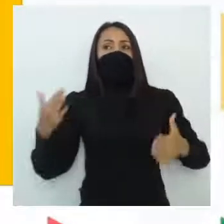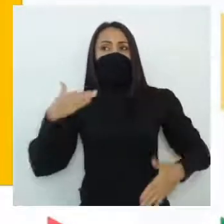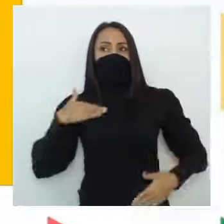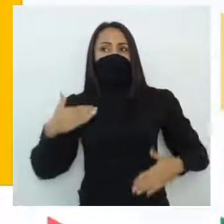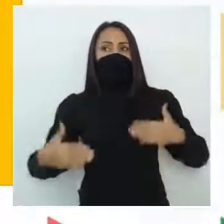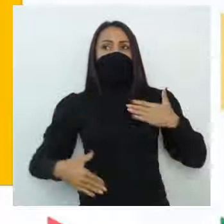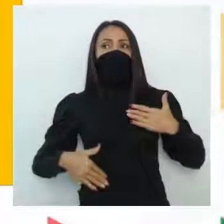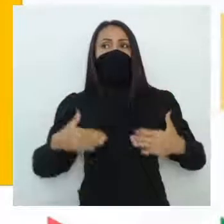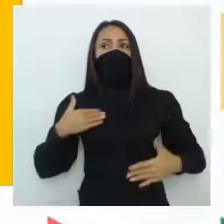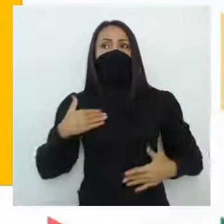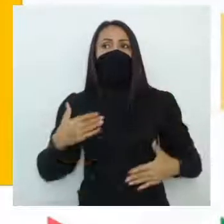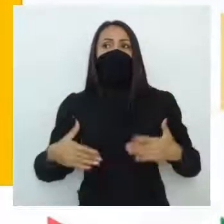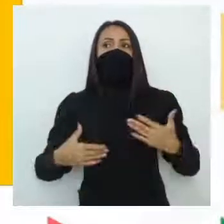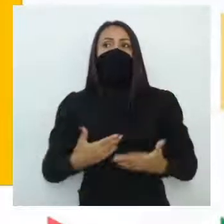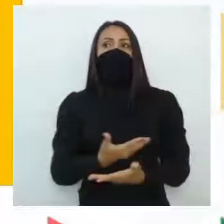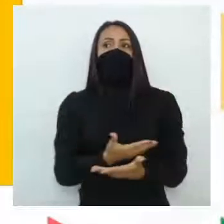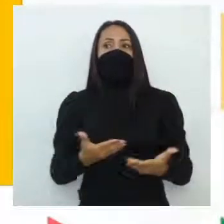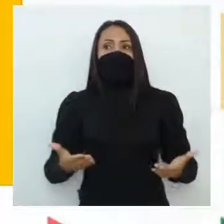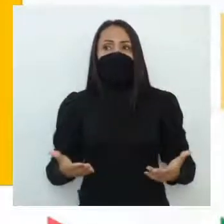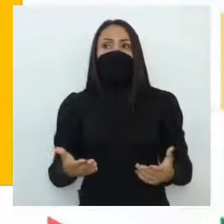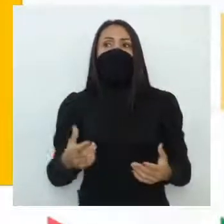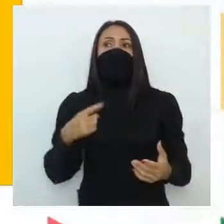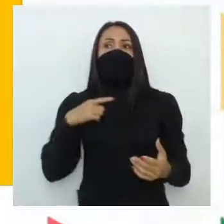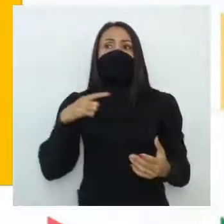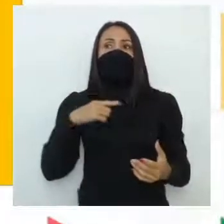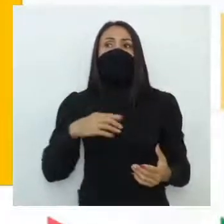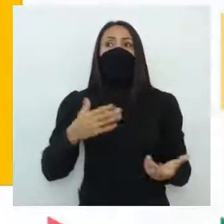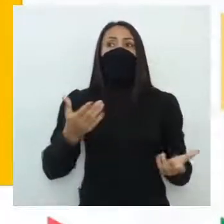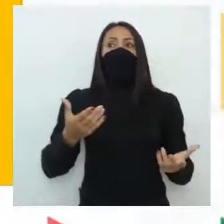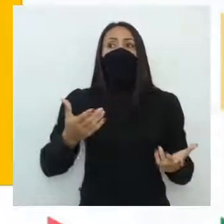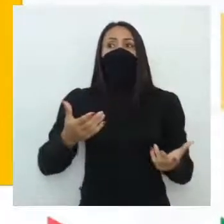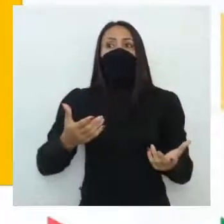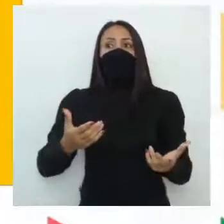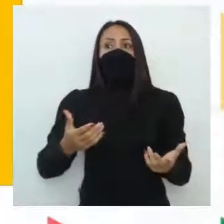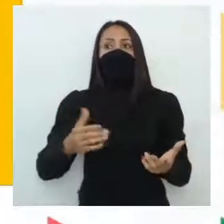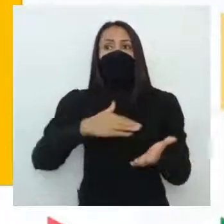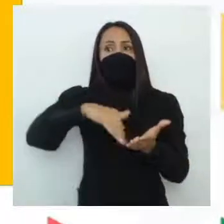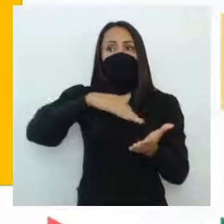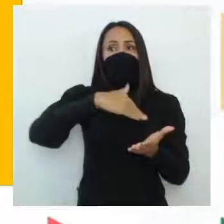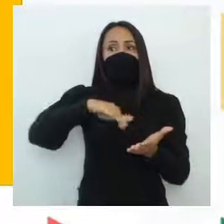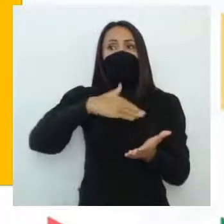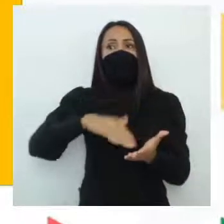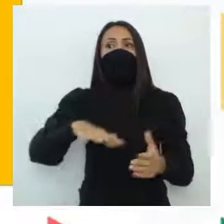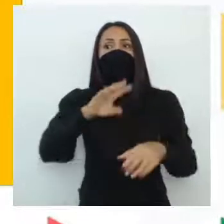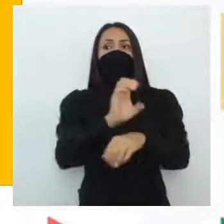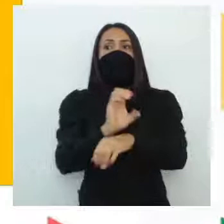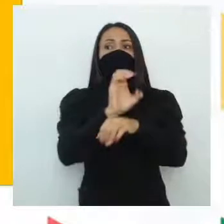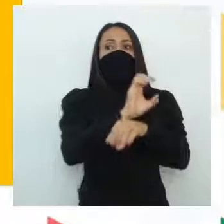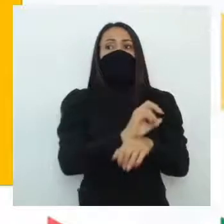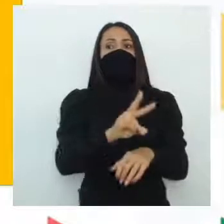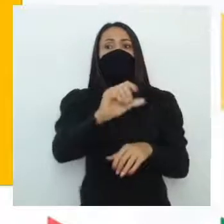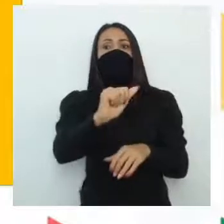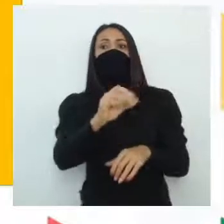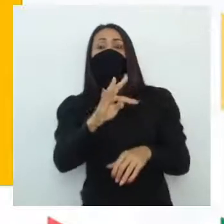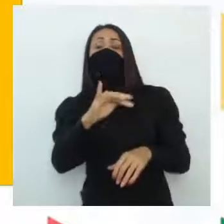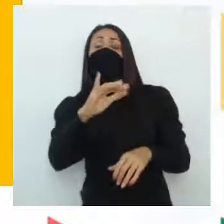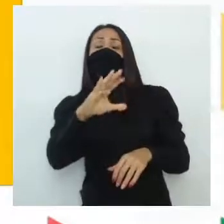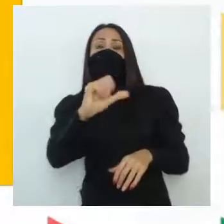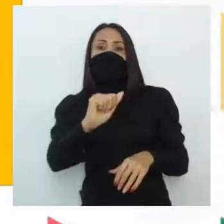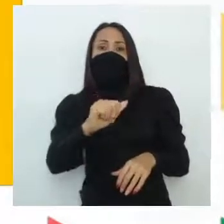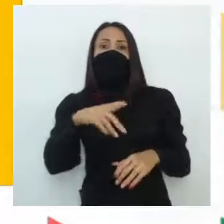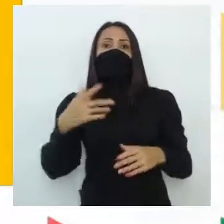estádio Netagi, onde o cardeal Ângelo Saldano, secretário do Vaticano, celebrou a missa de